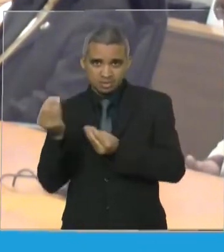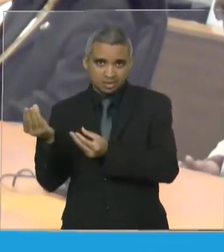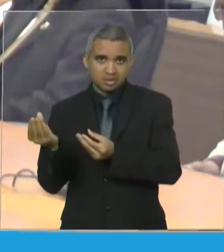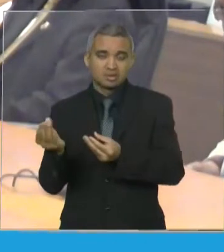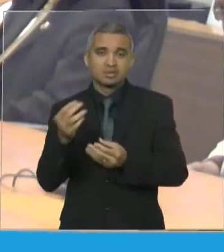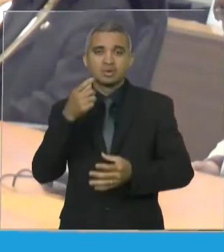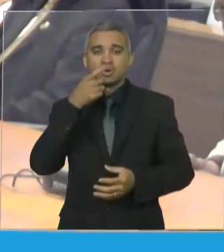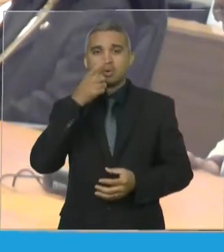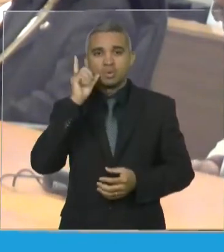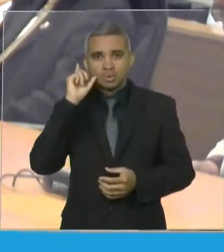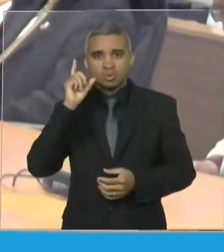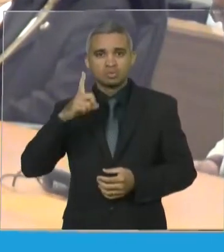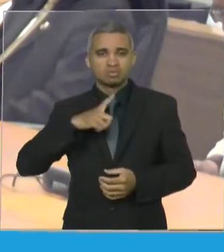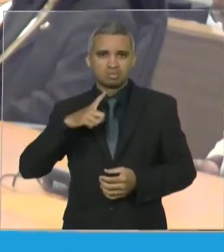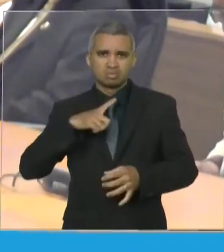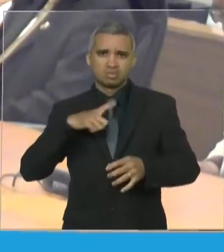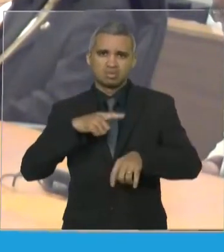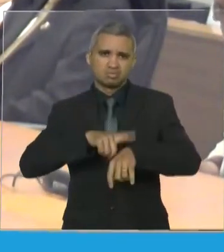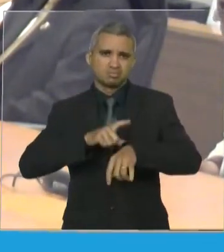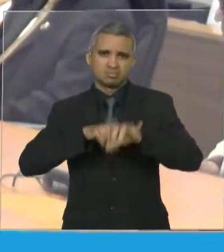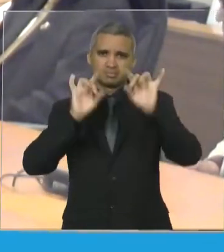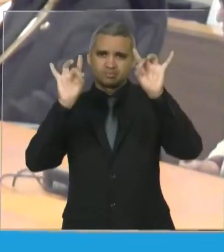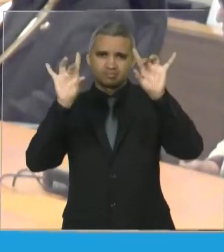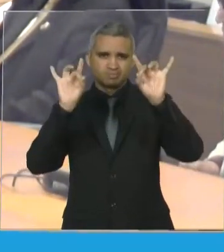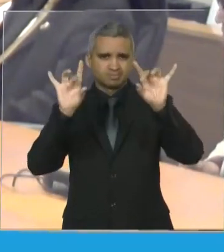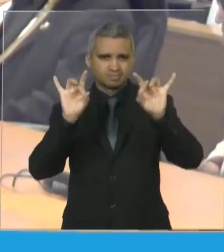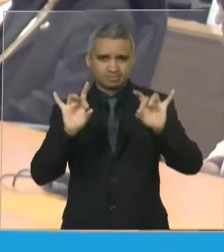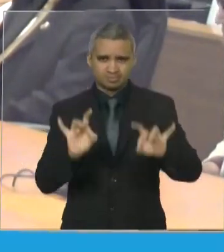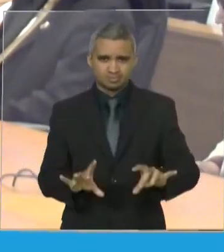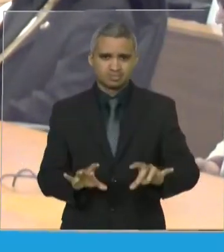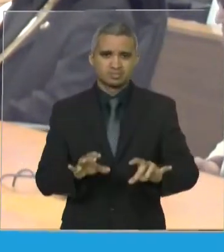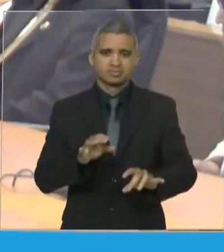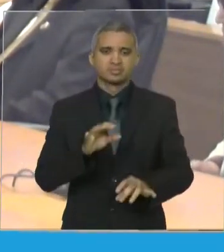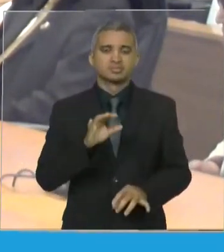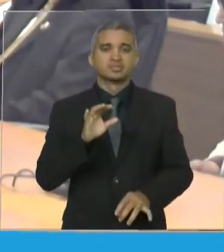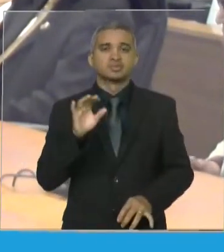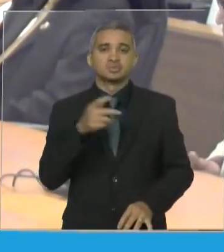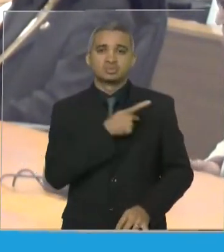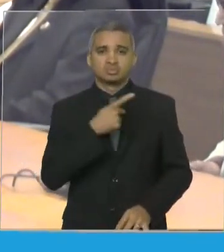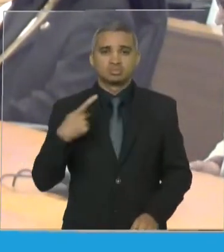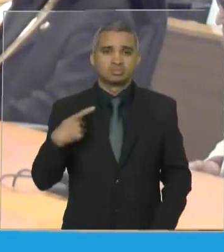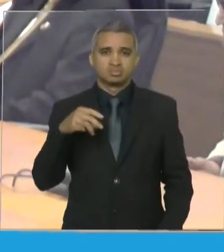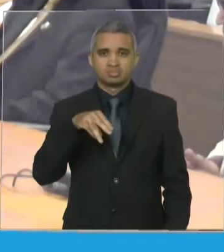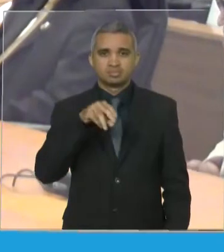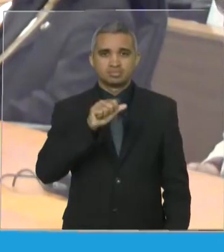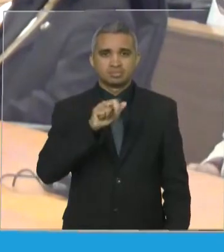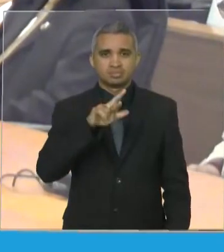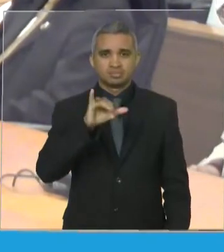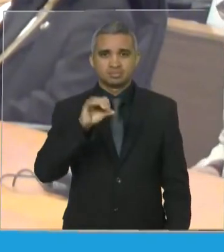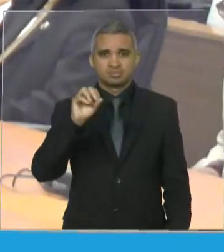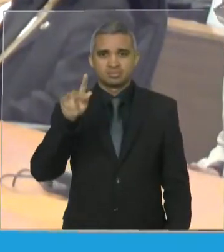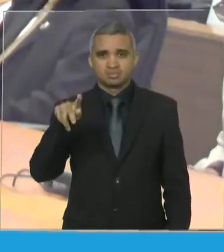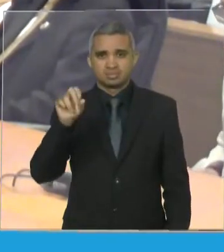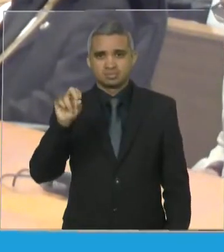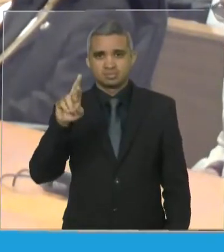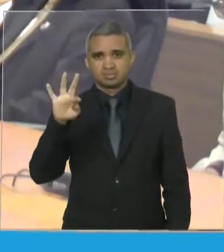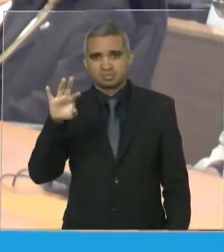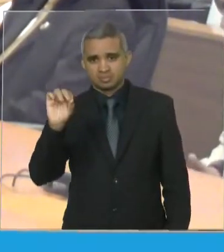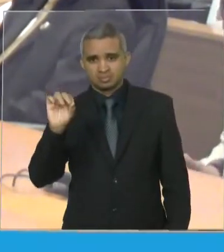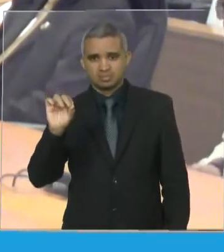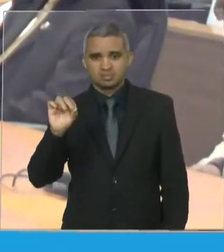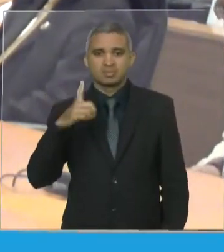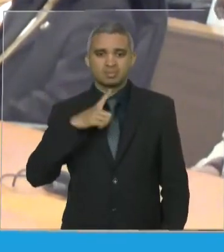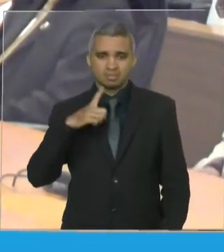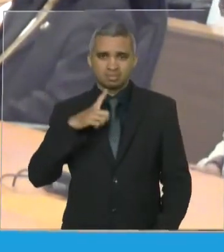homenagem muito espiritual, muito gostosa aqui, onde o nosso bispo Mário Porto deu uma palavra incrível. Está gravado, viu,